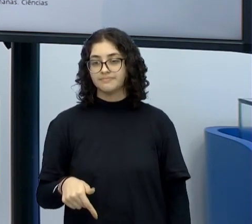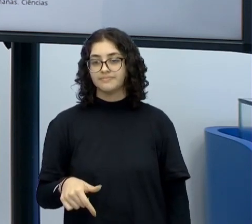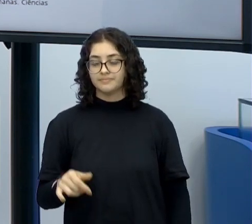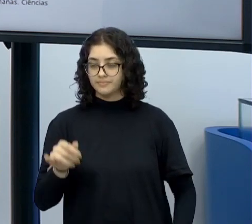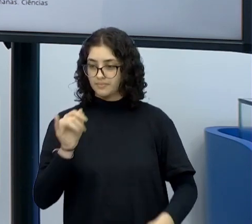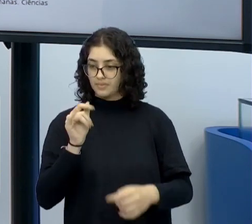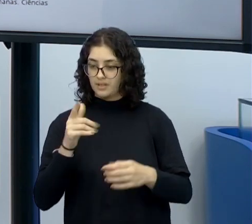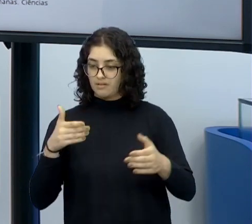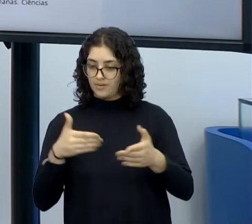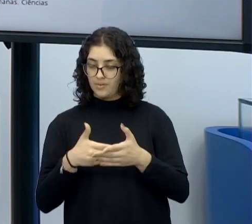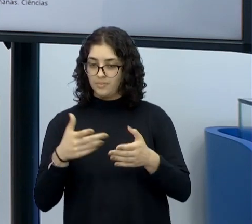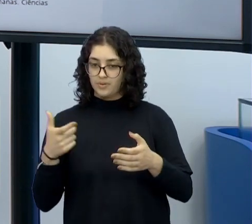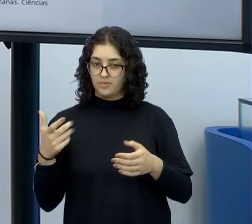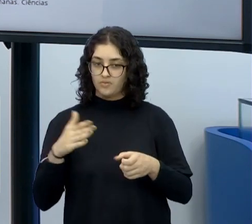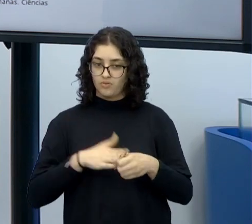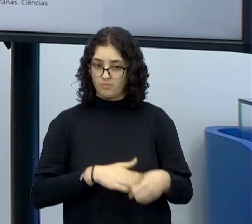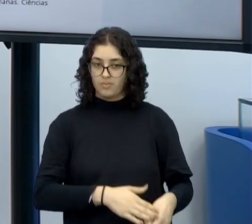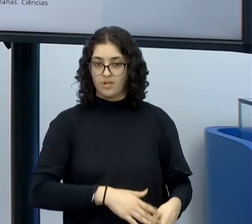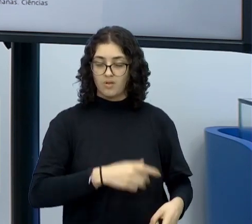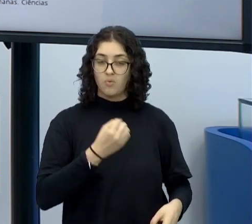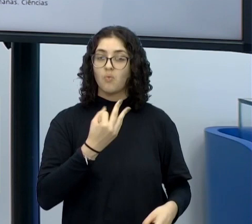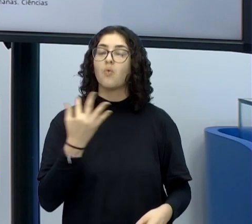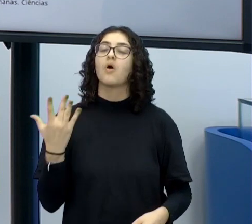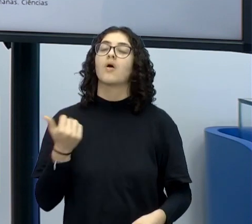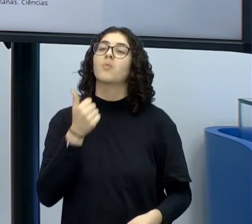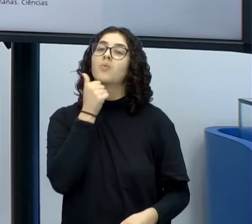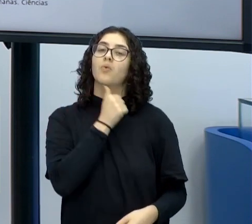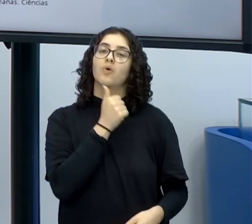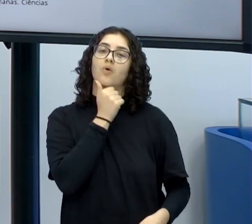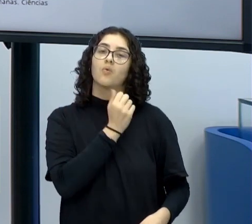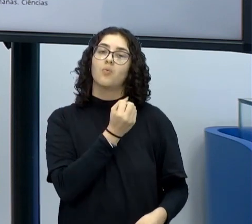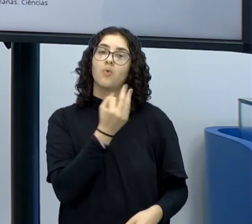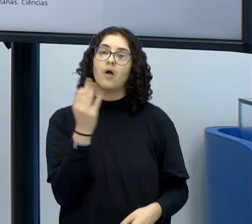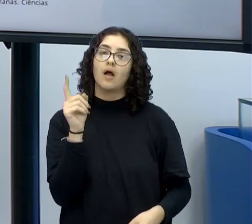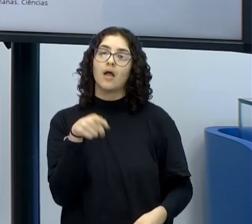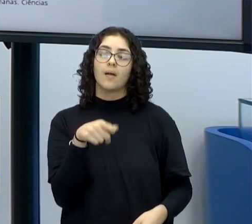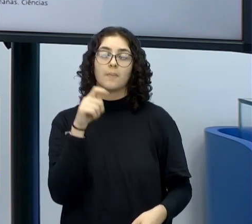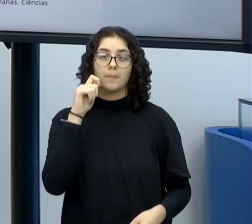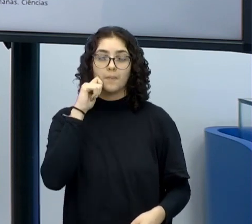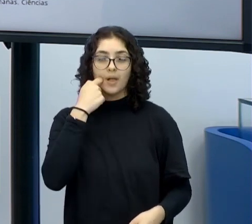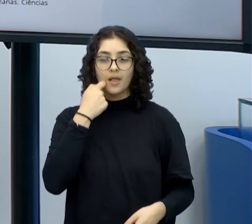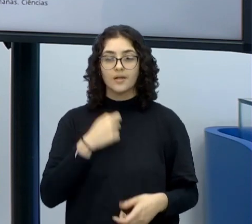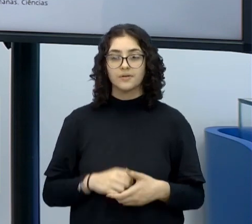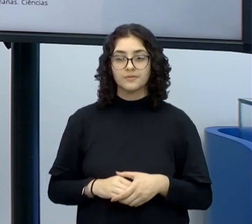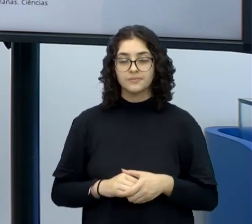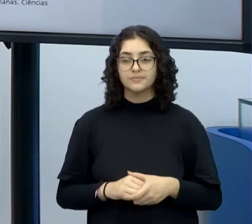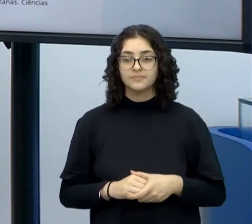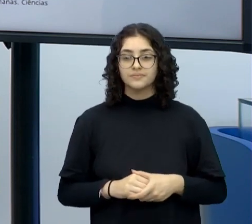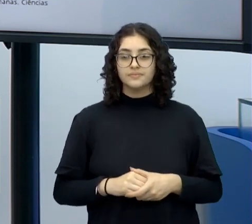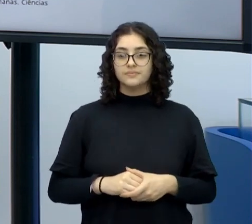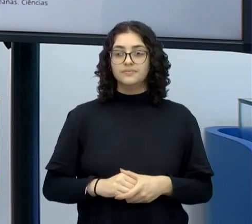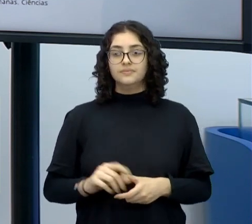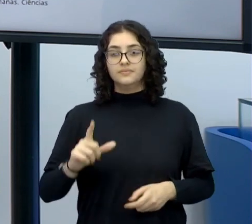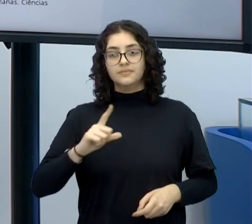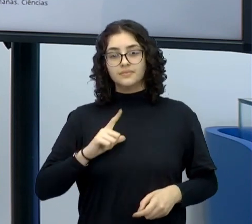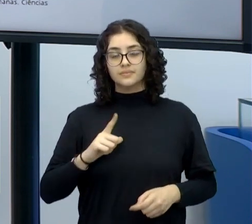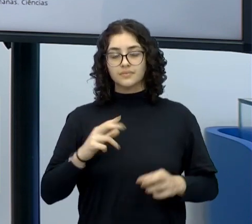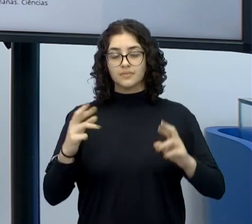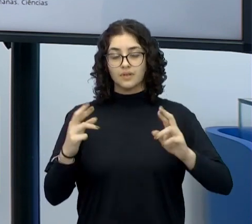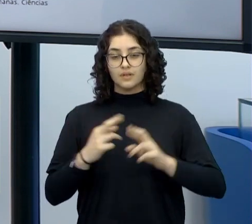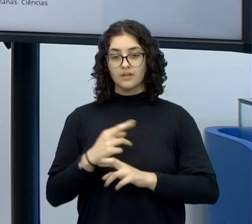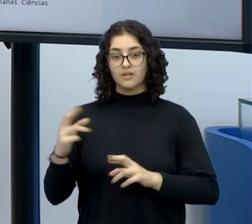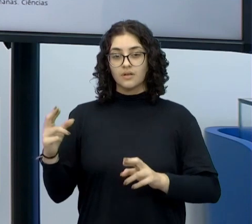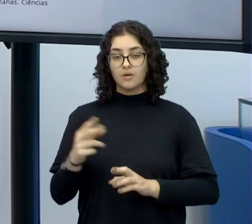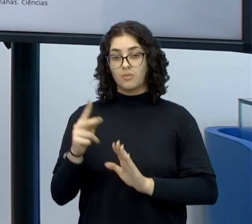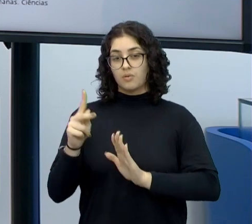de minorias. Quantas são mulheres? Quantas são pessoas negras? Tem aí algo relacionado, algum projeto